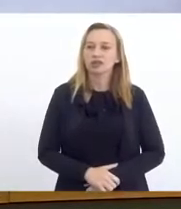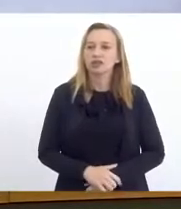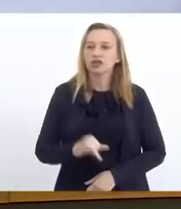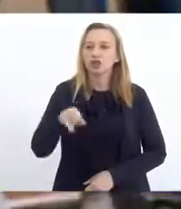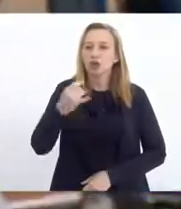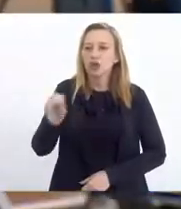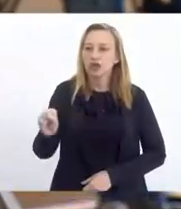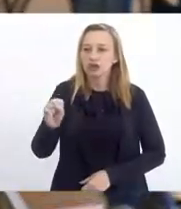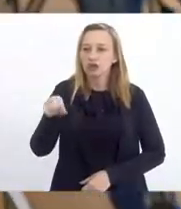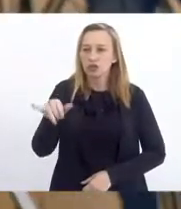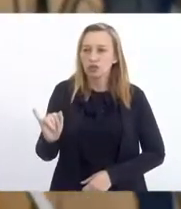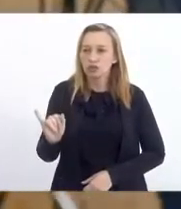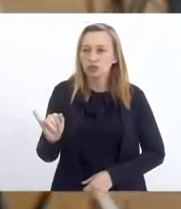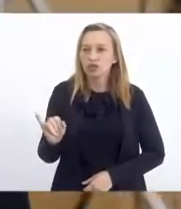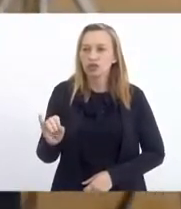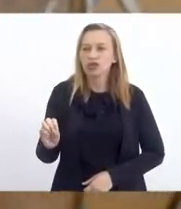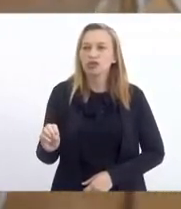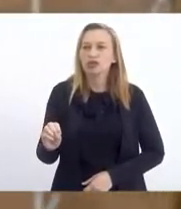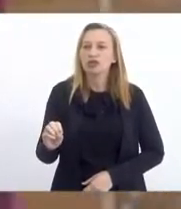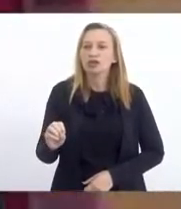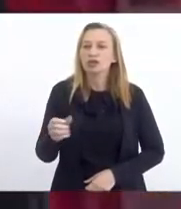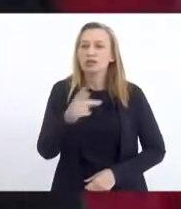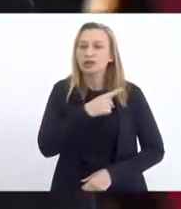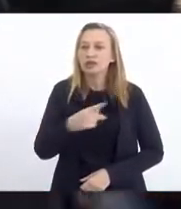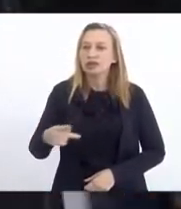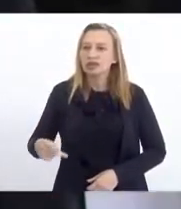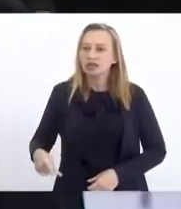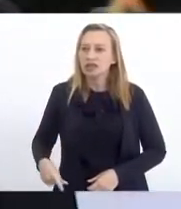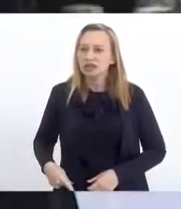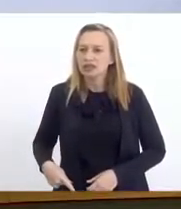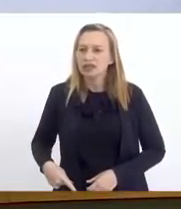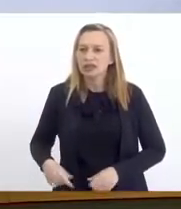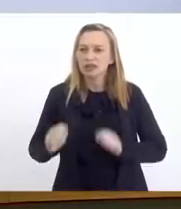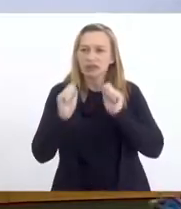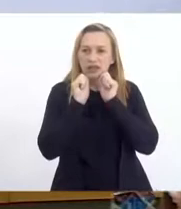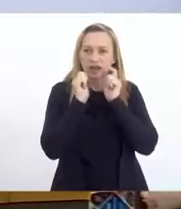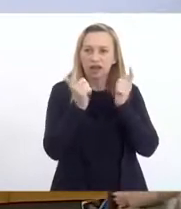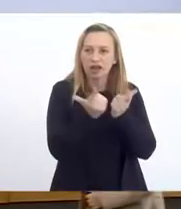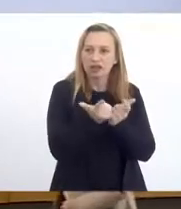Joilson Vancelo, presidente da Alerji.